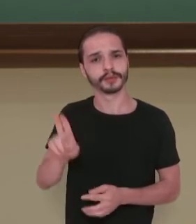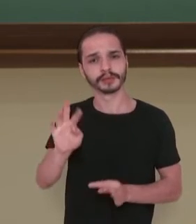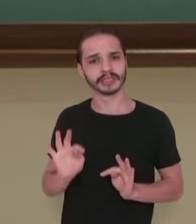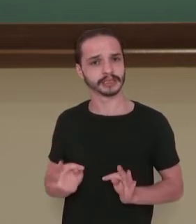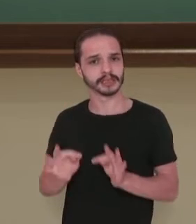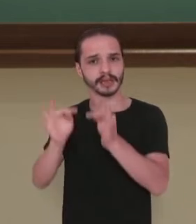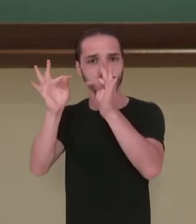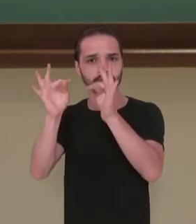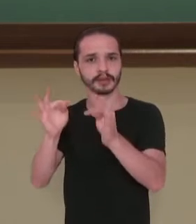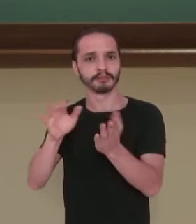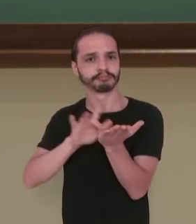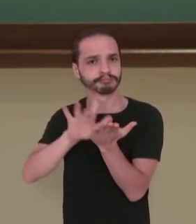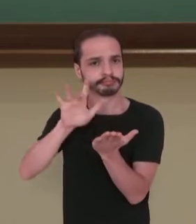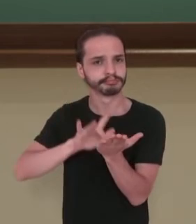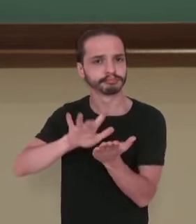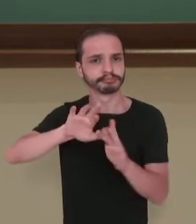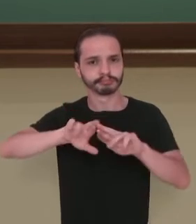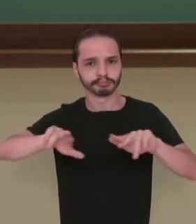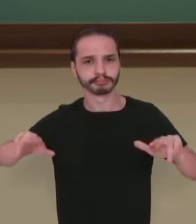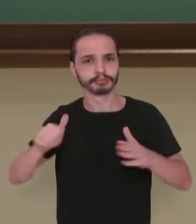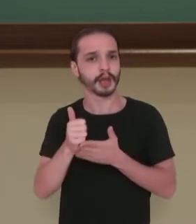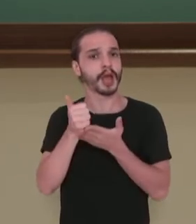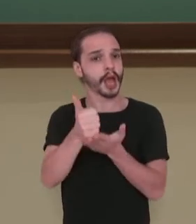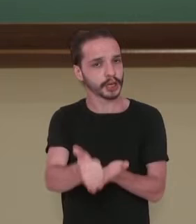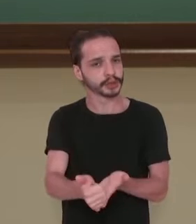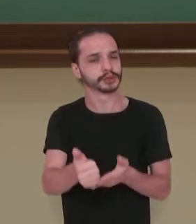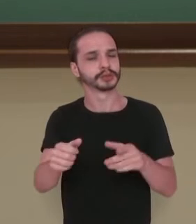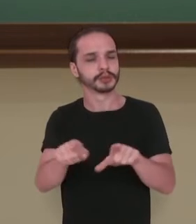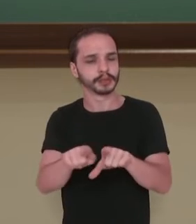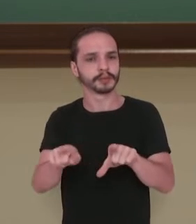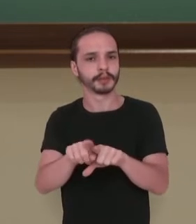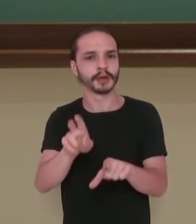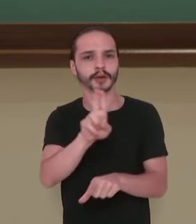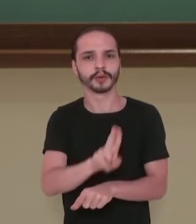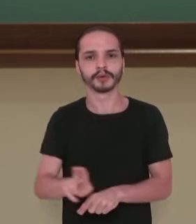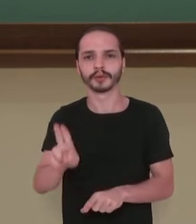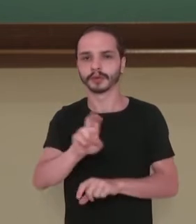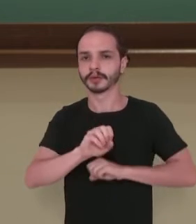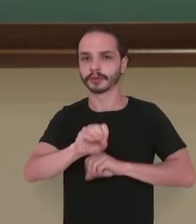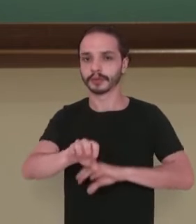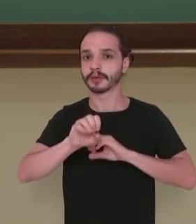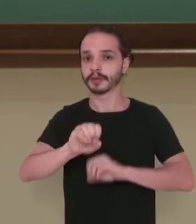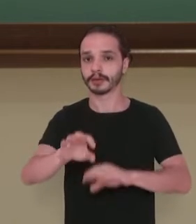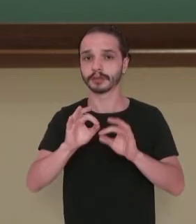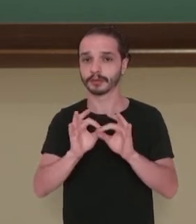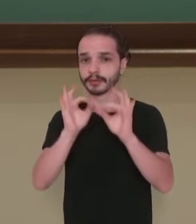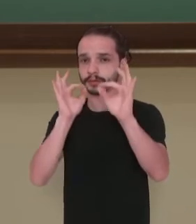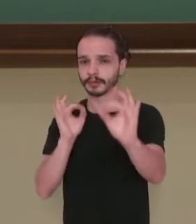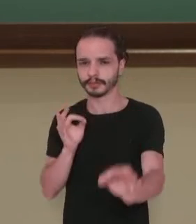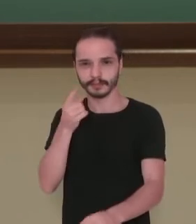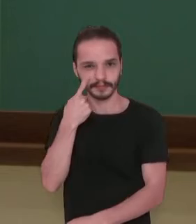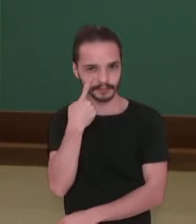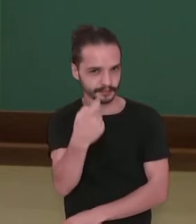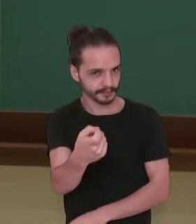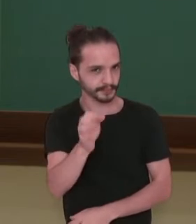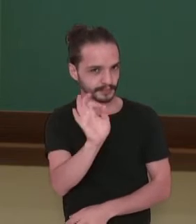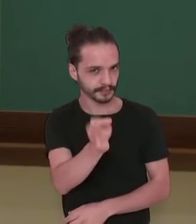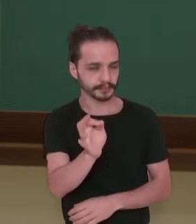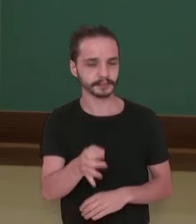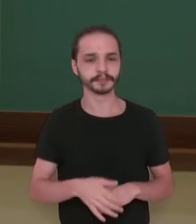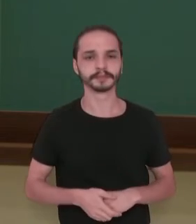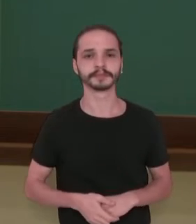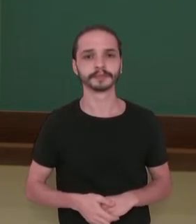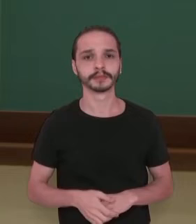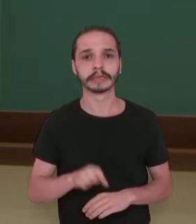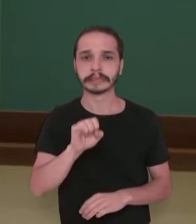né, contribuindo para isso por meio também da educação à distância. Ok? Então, olha que interessante esse texto aí. Né, se vocês